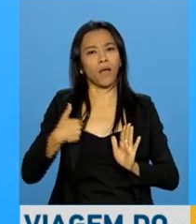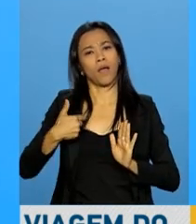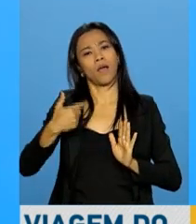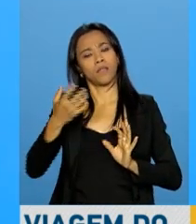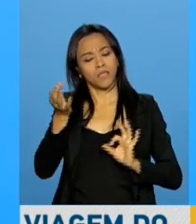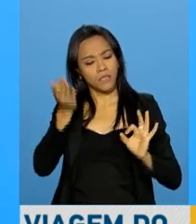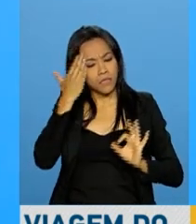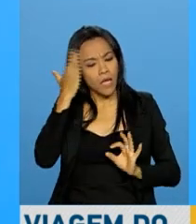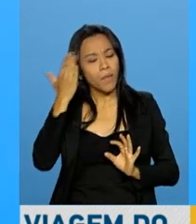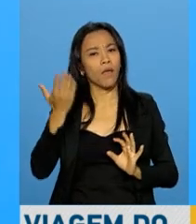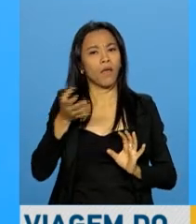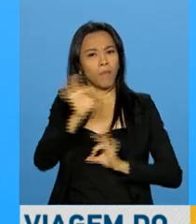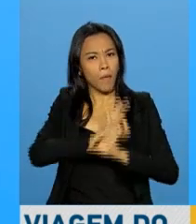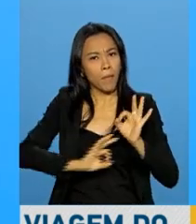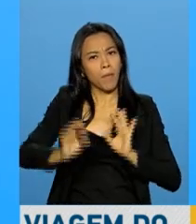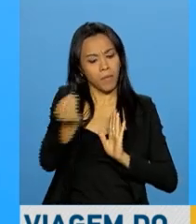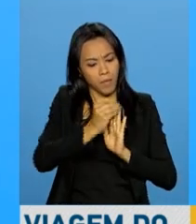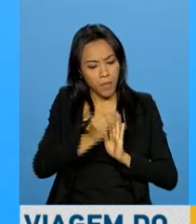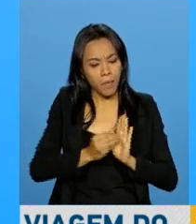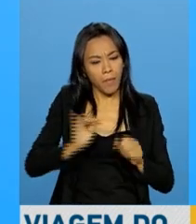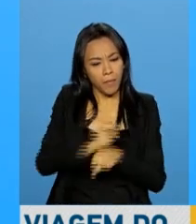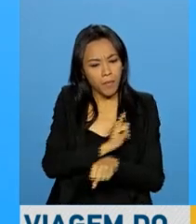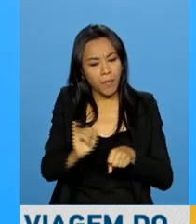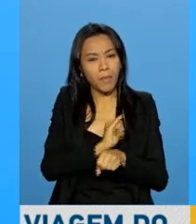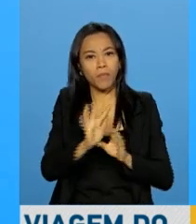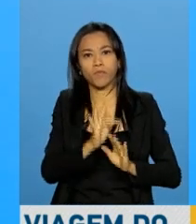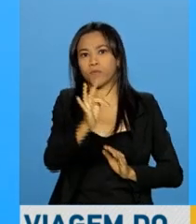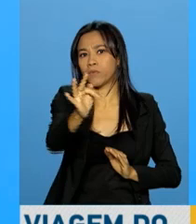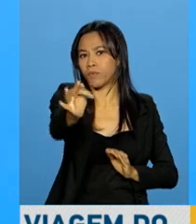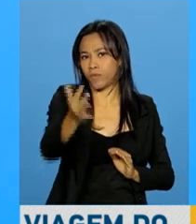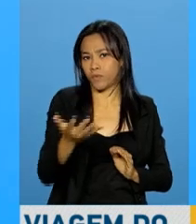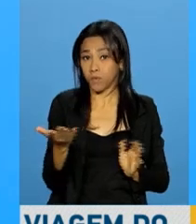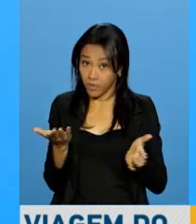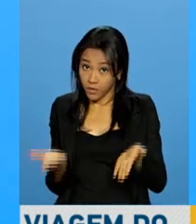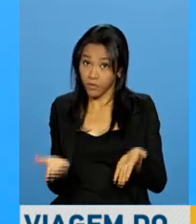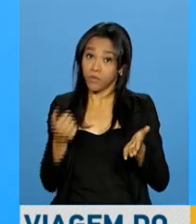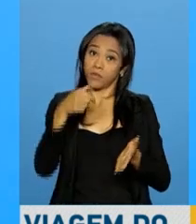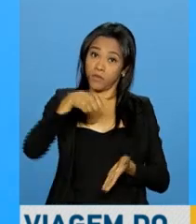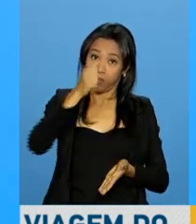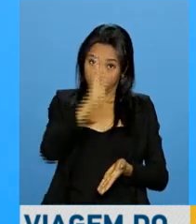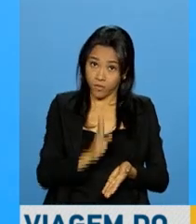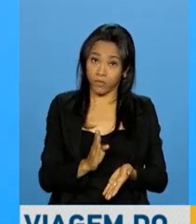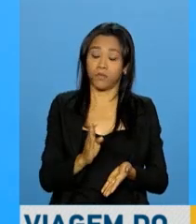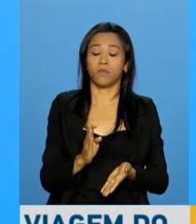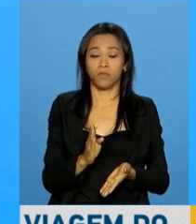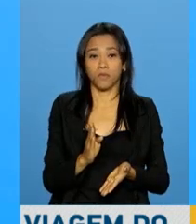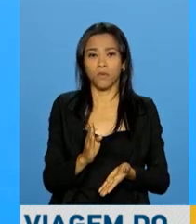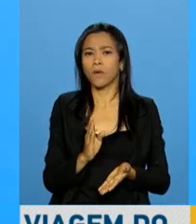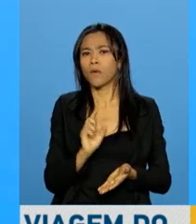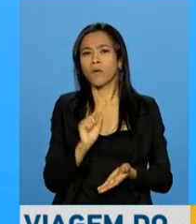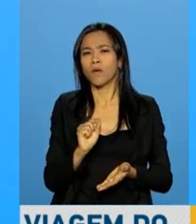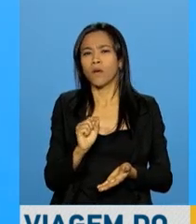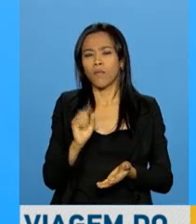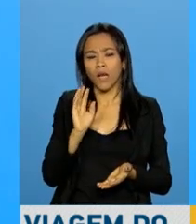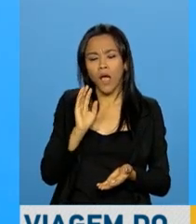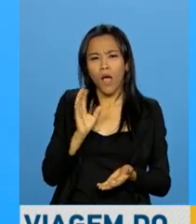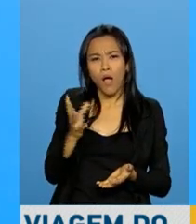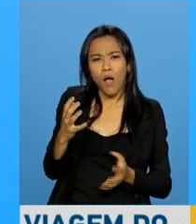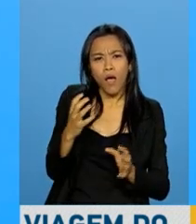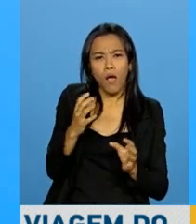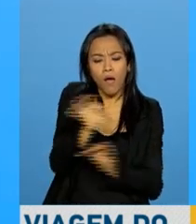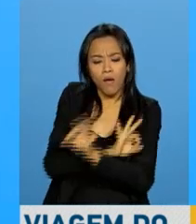antecipar ao futuro. E no Brasil, para pôr em ordem as